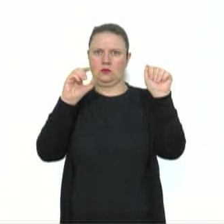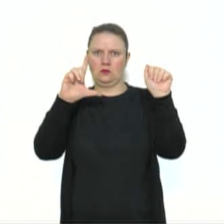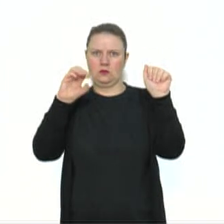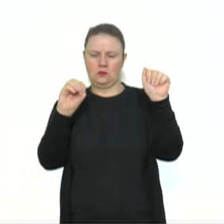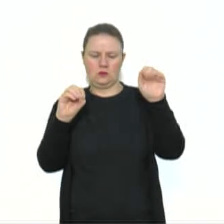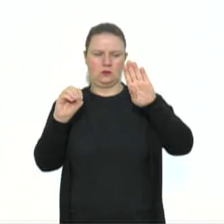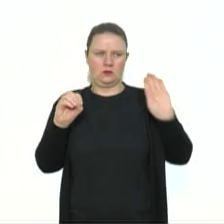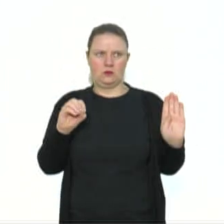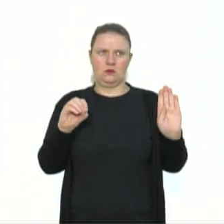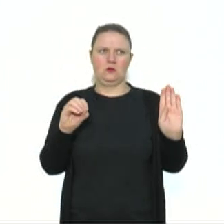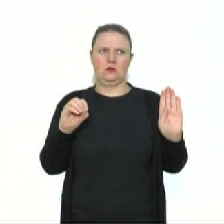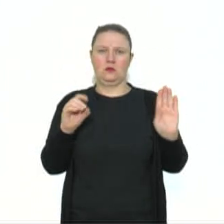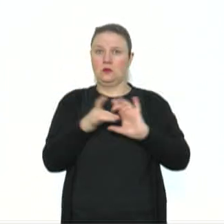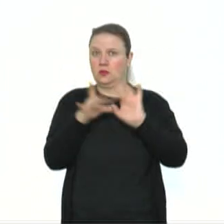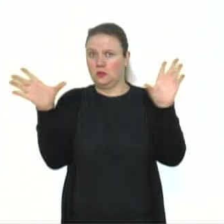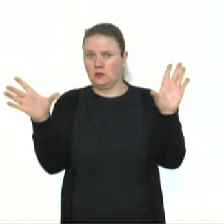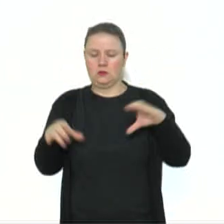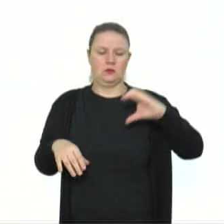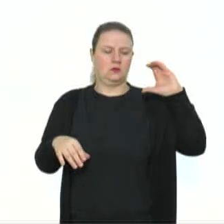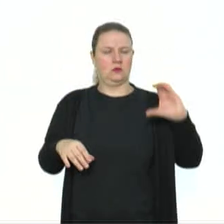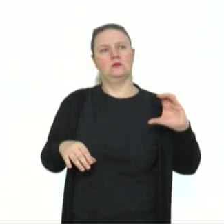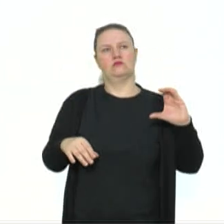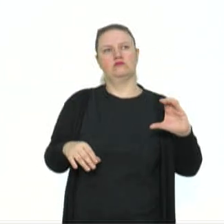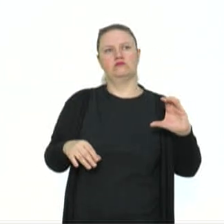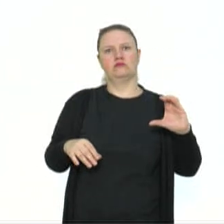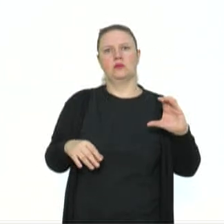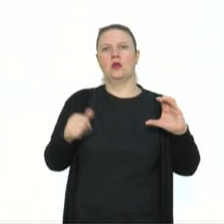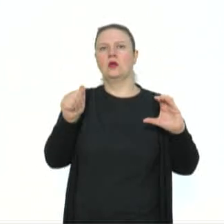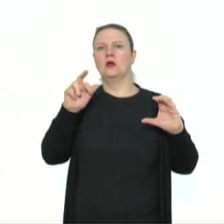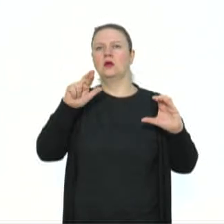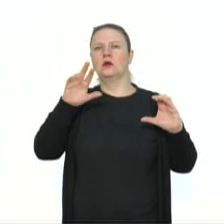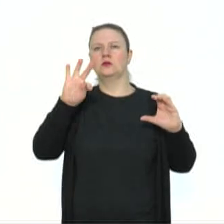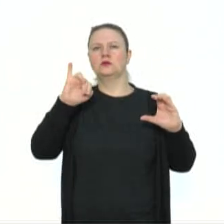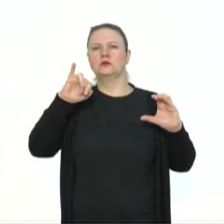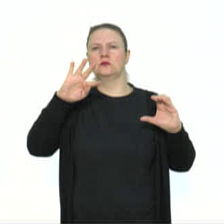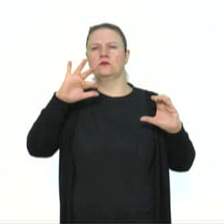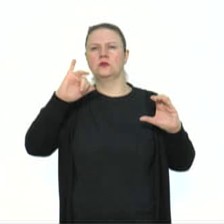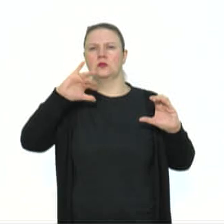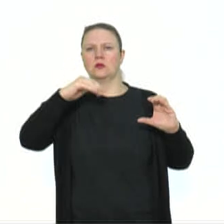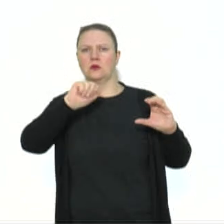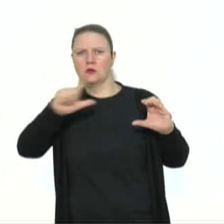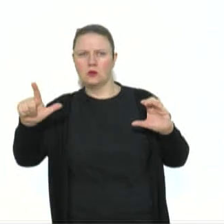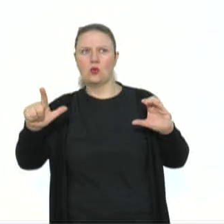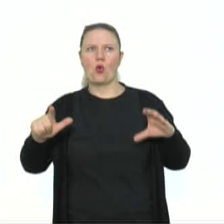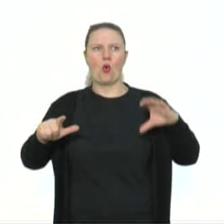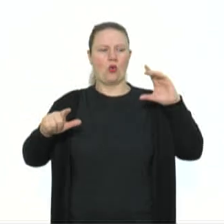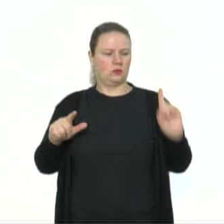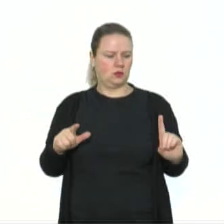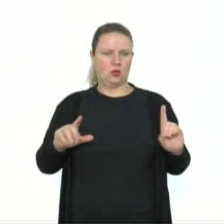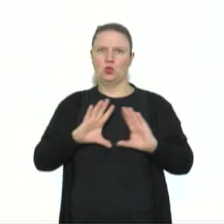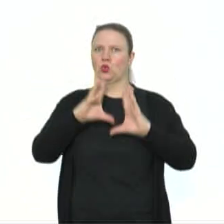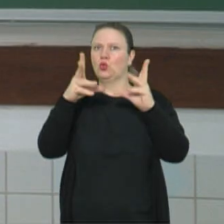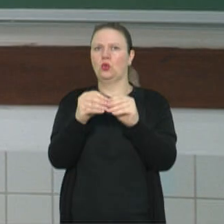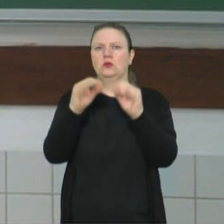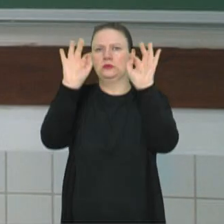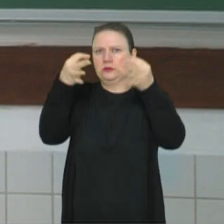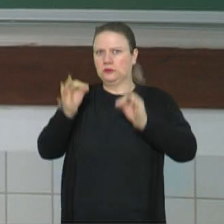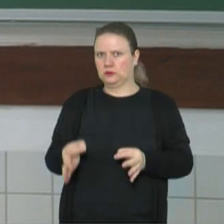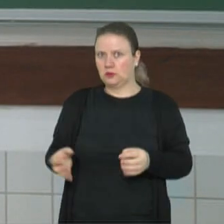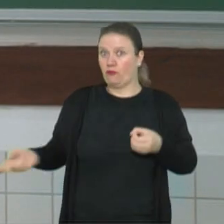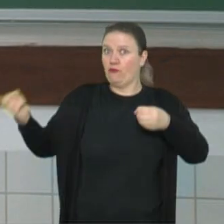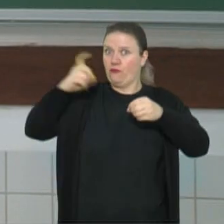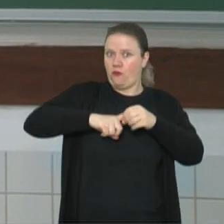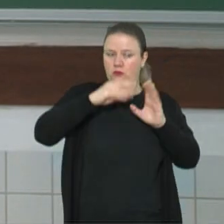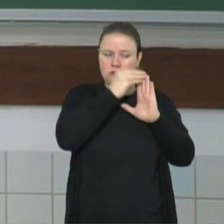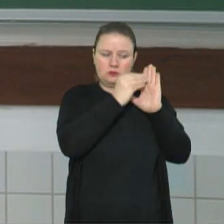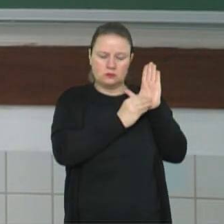solo. Letra B, livre. Letra C, artificial. Ou letra D, todas as alternativas estão corretas? Volta lá, revê